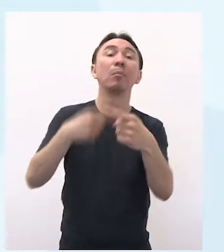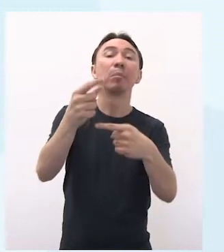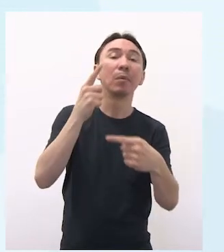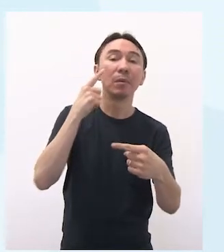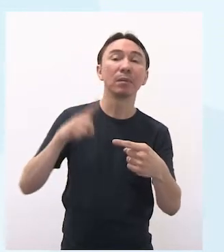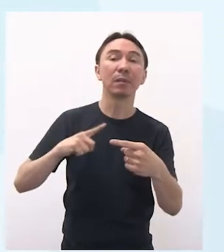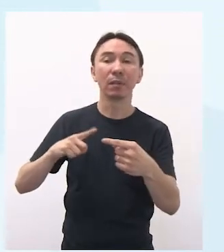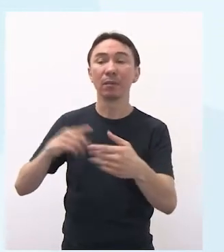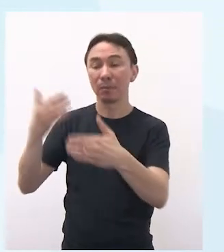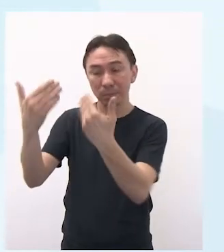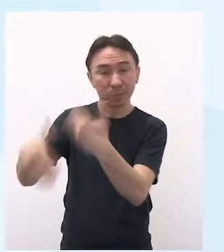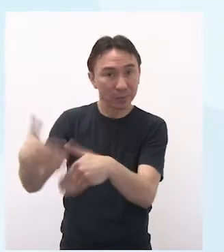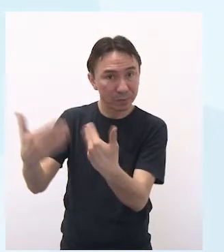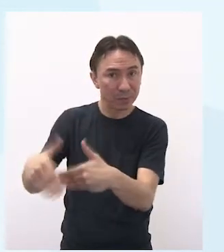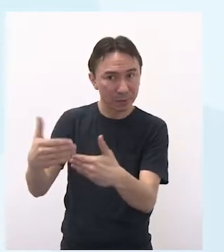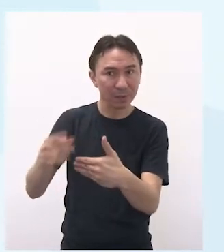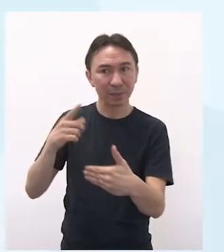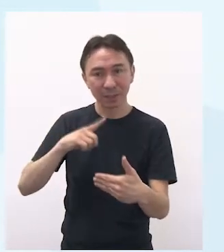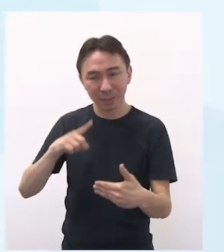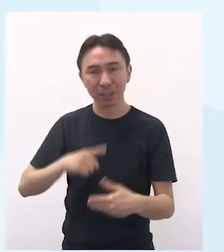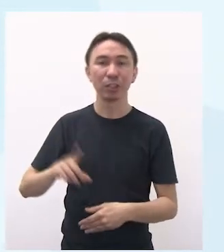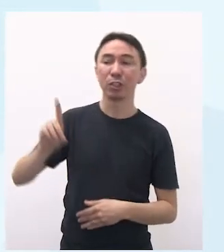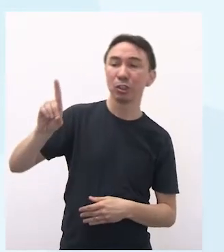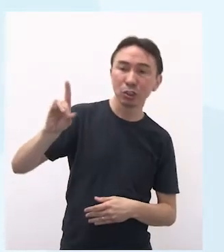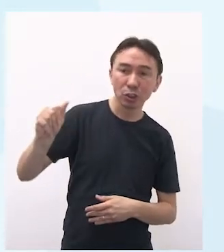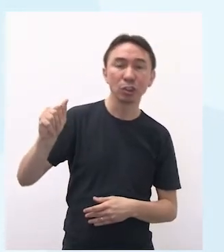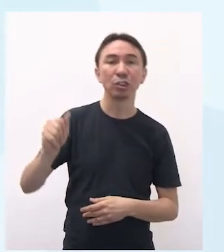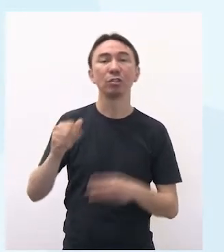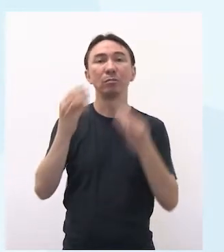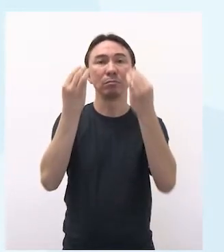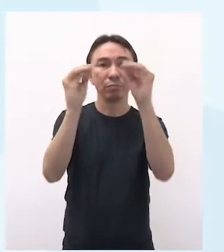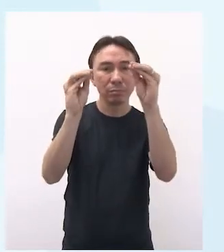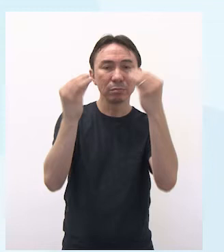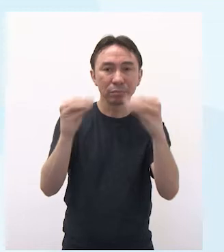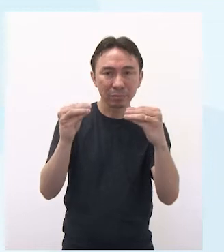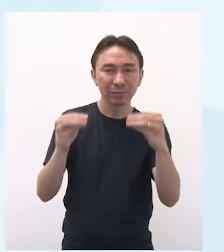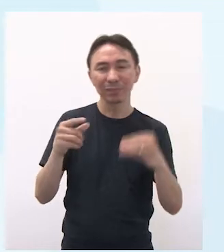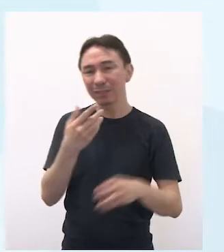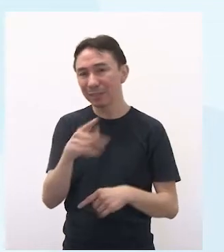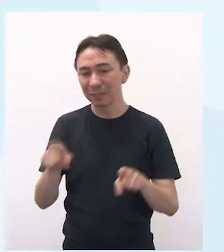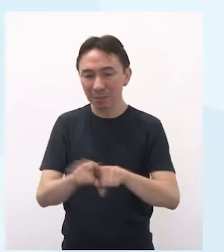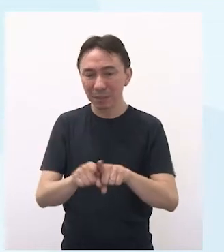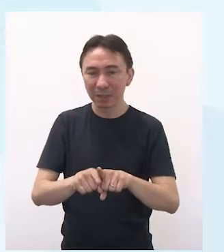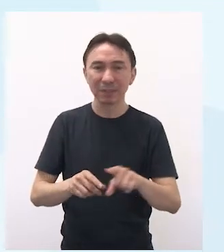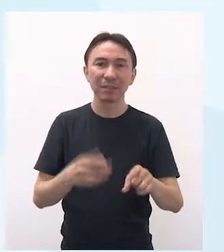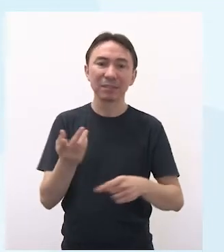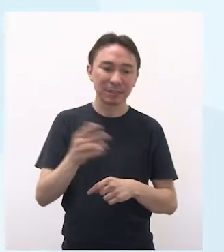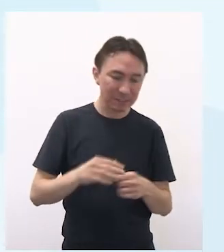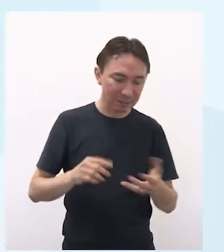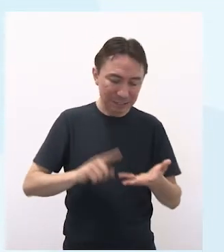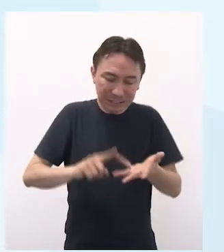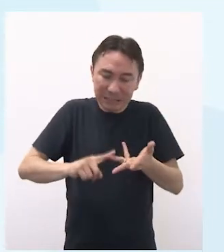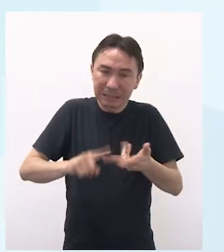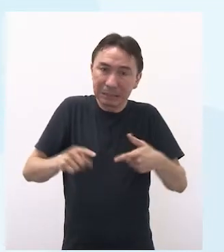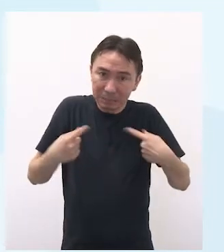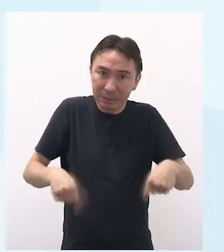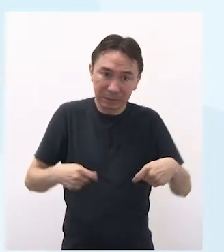com datas e tudo que vocês necessitam para se organizarem a respeito da aplicação do